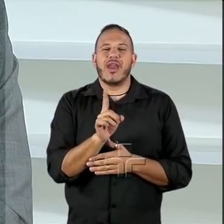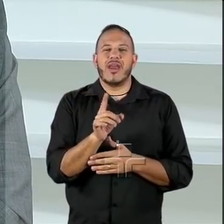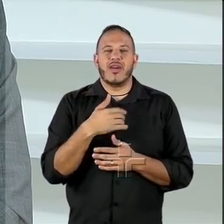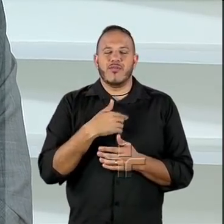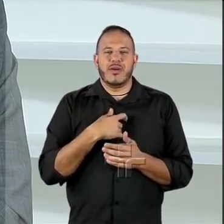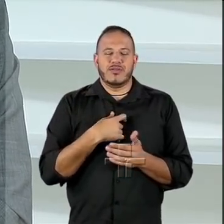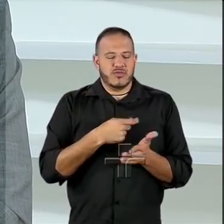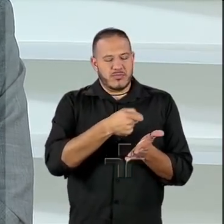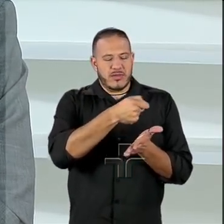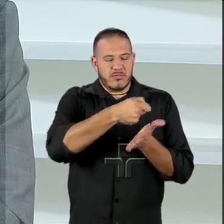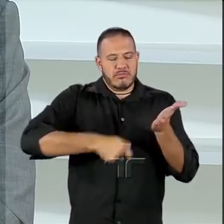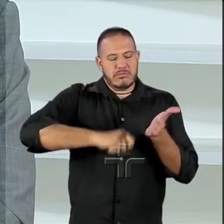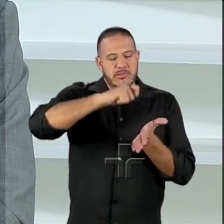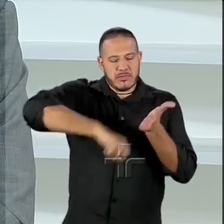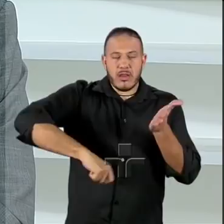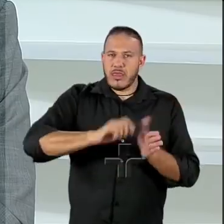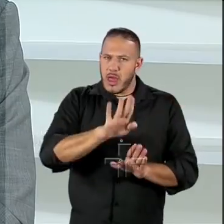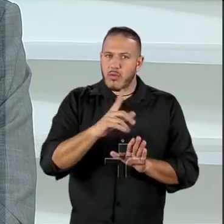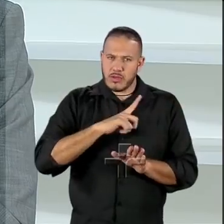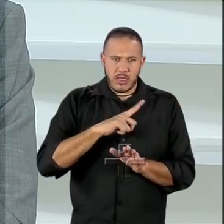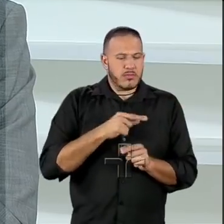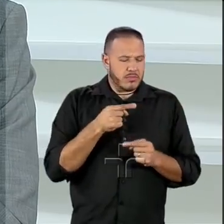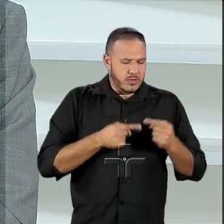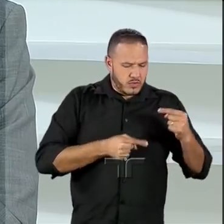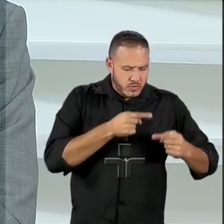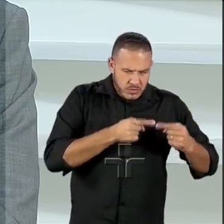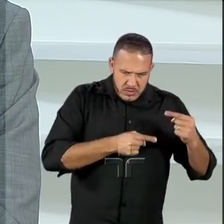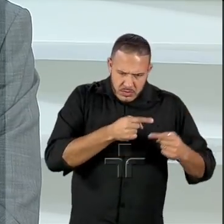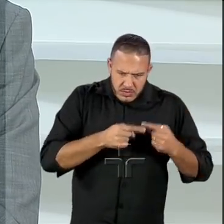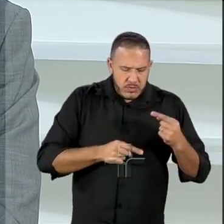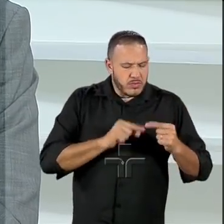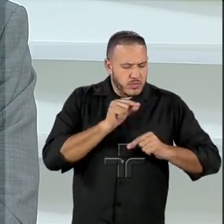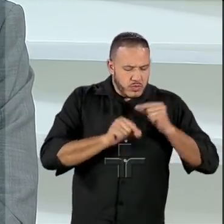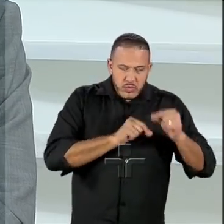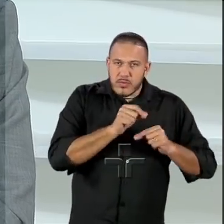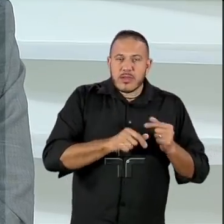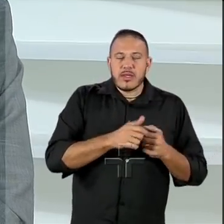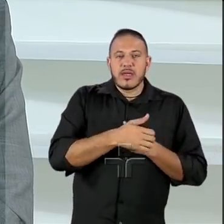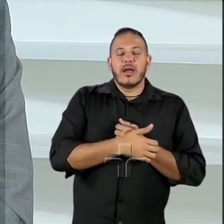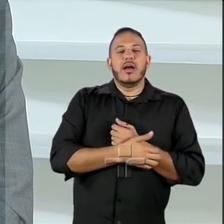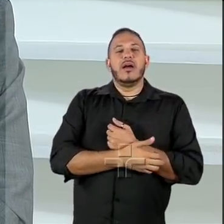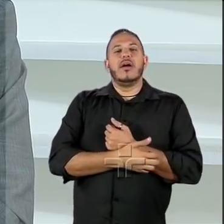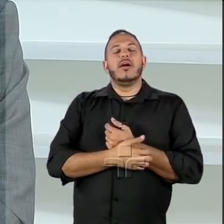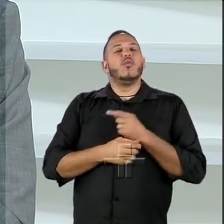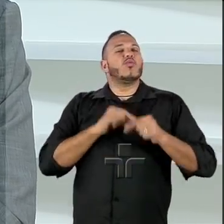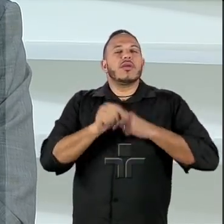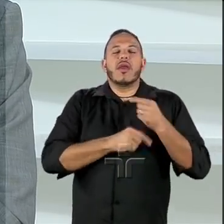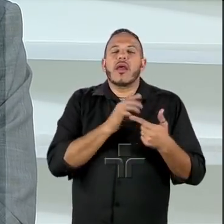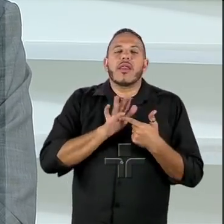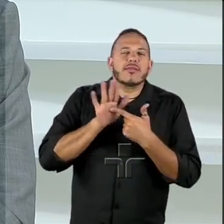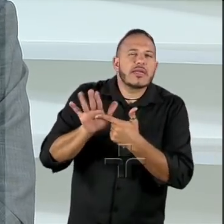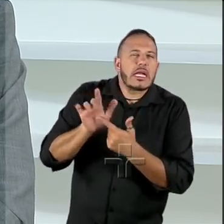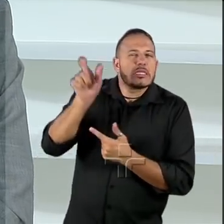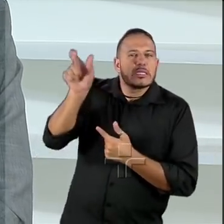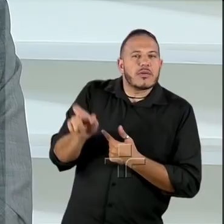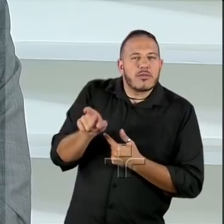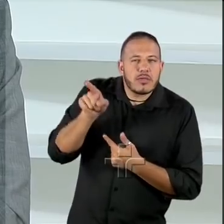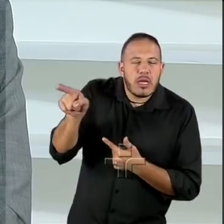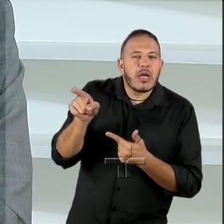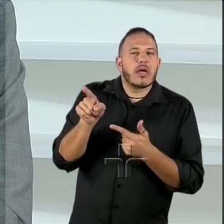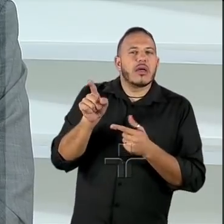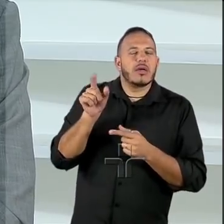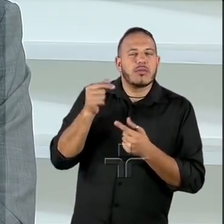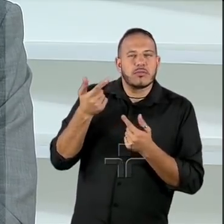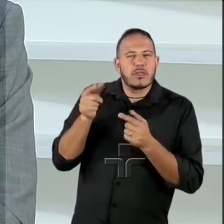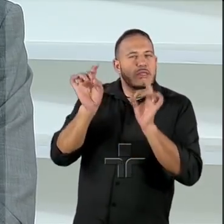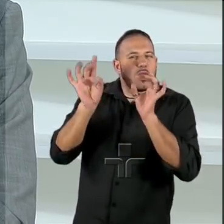mera homologação do Senado. Há uma discussão efetiva sobre o que é aquela indicação, os parâmetros